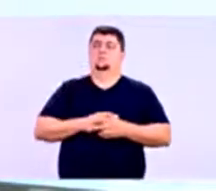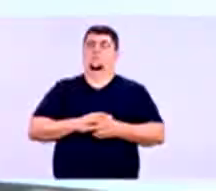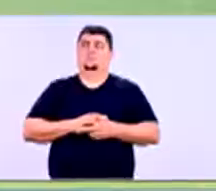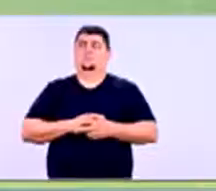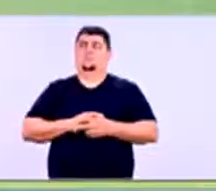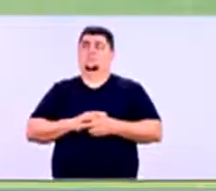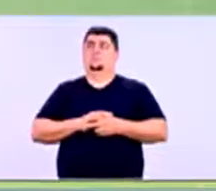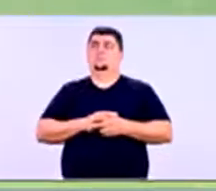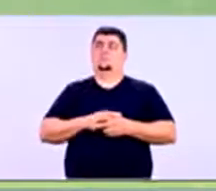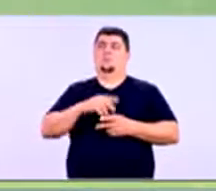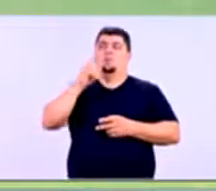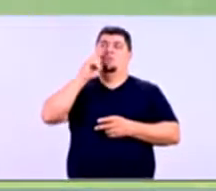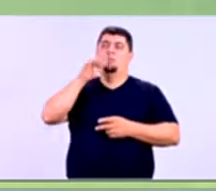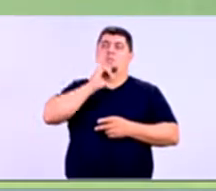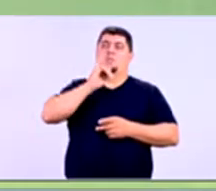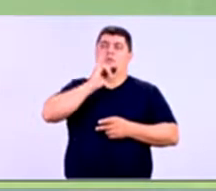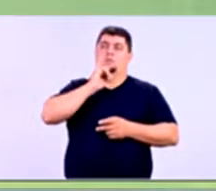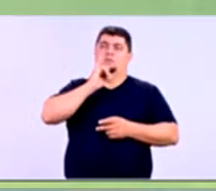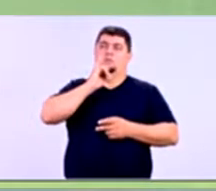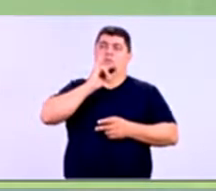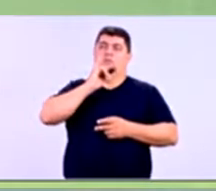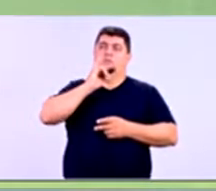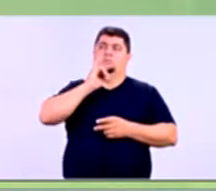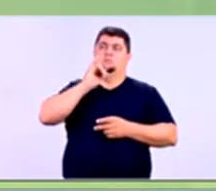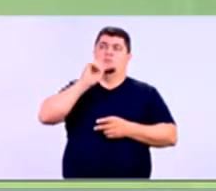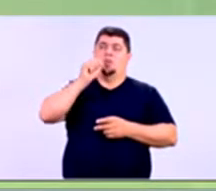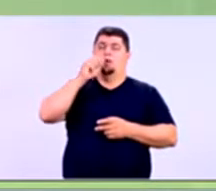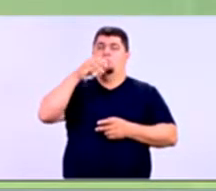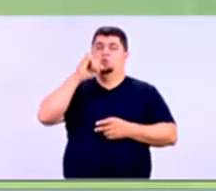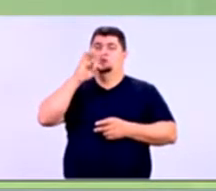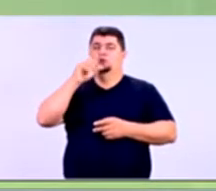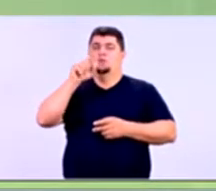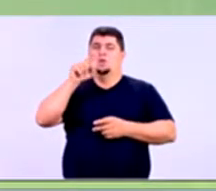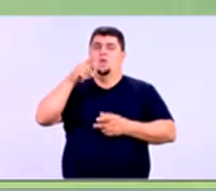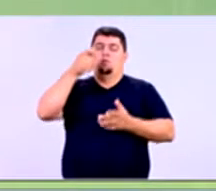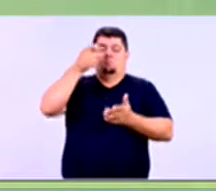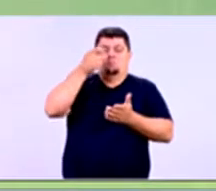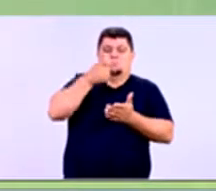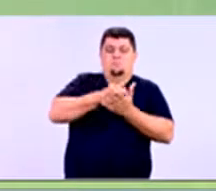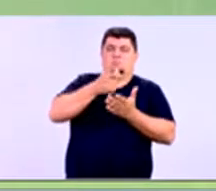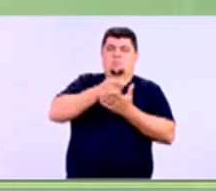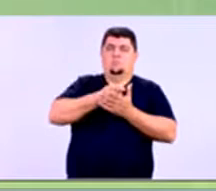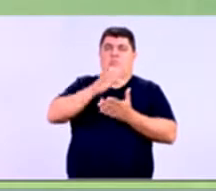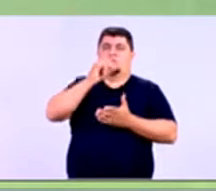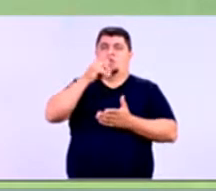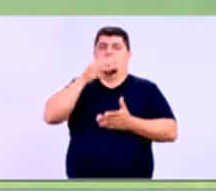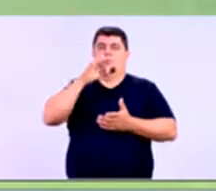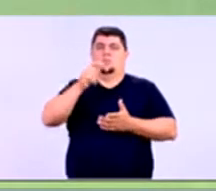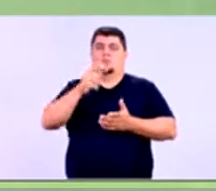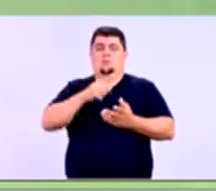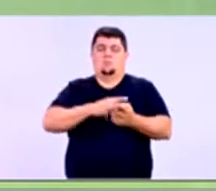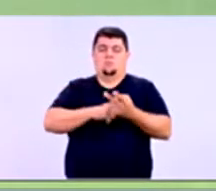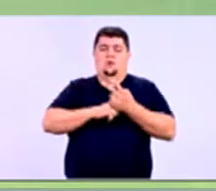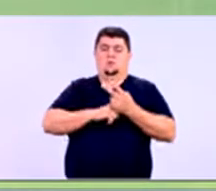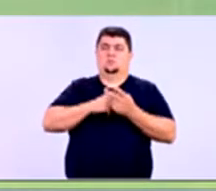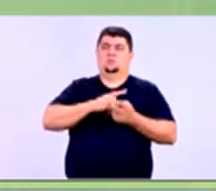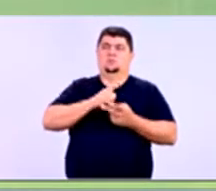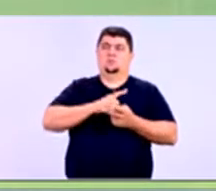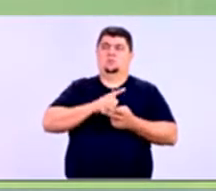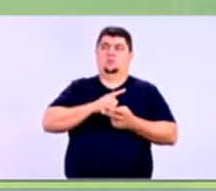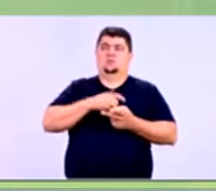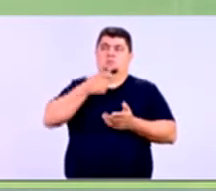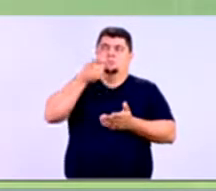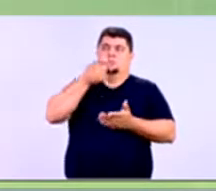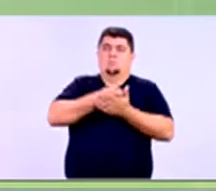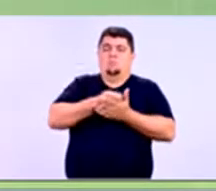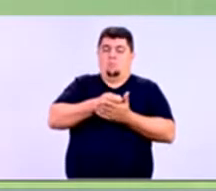exemplo. A amortização é o pagamento do capital emprestado, ou seja, você está pagando a